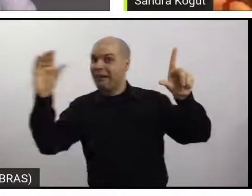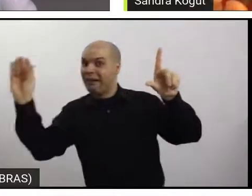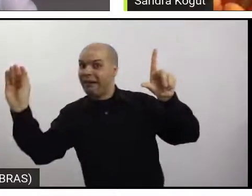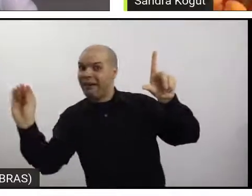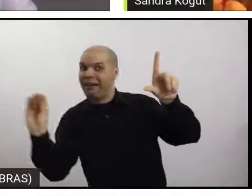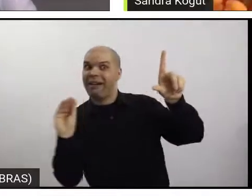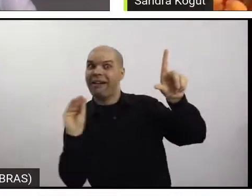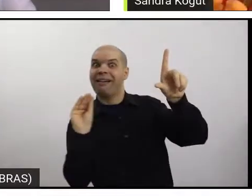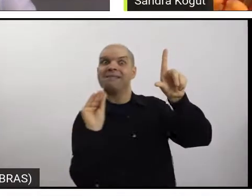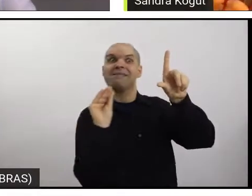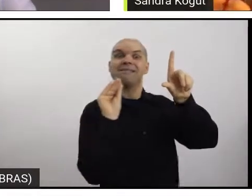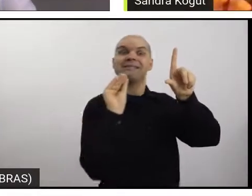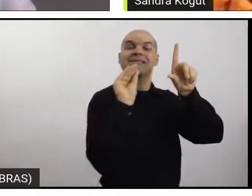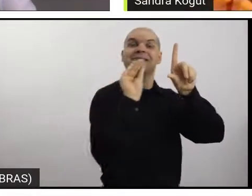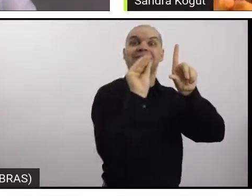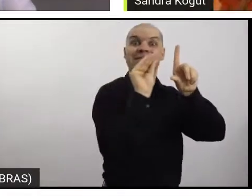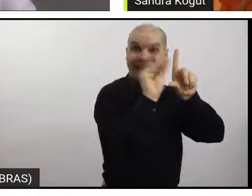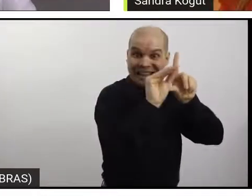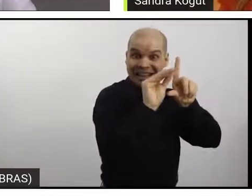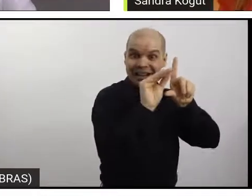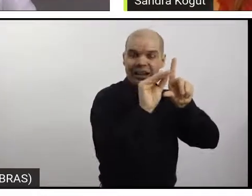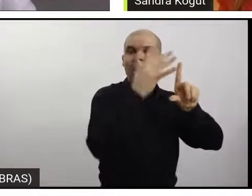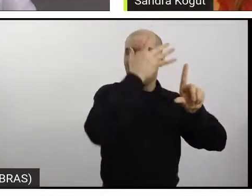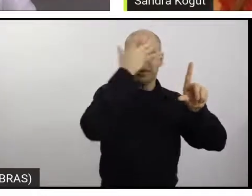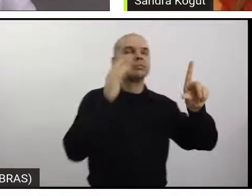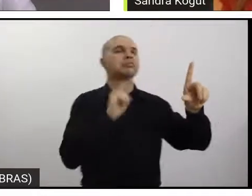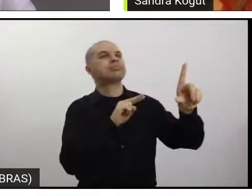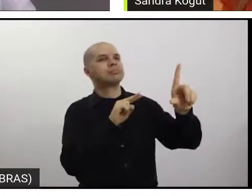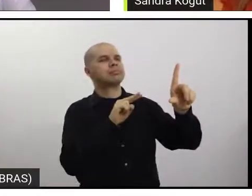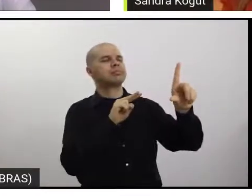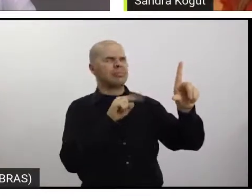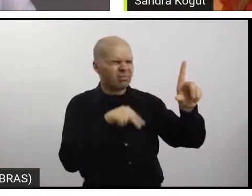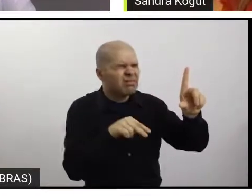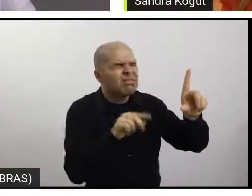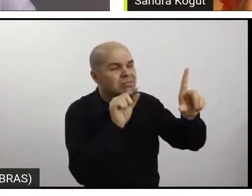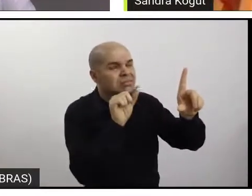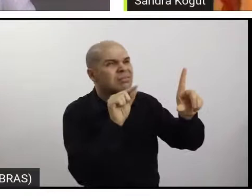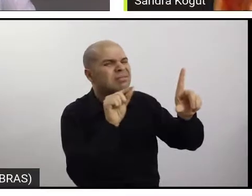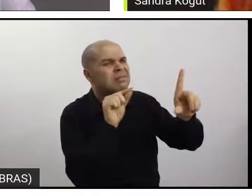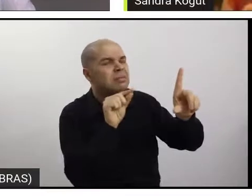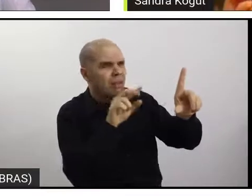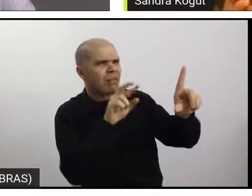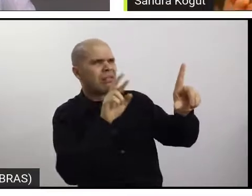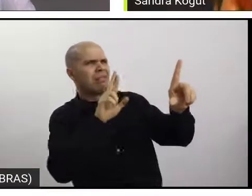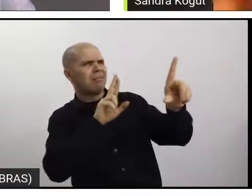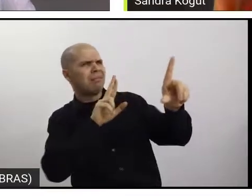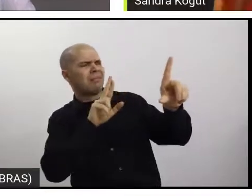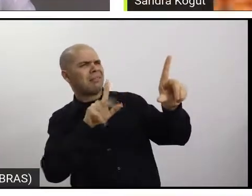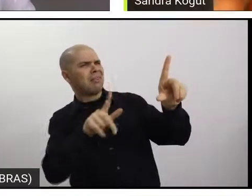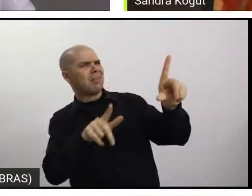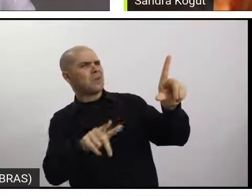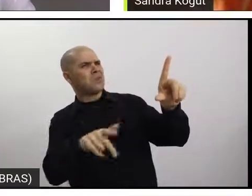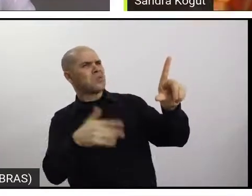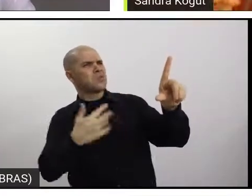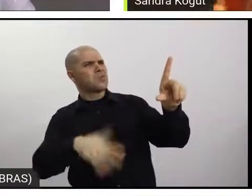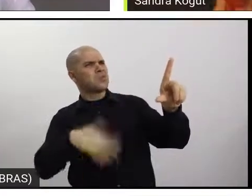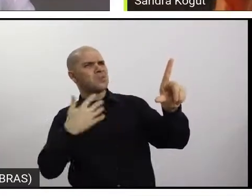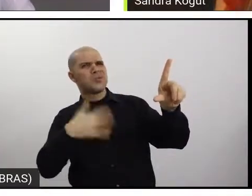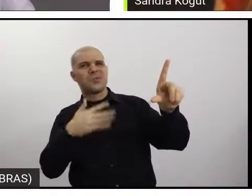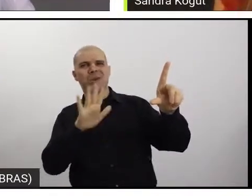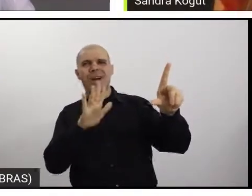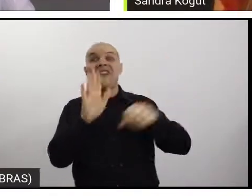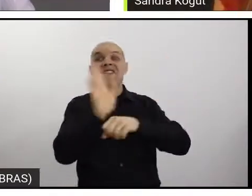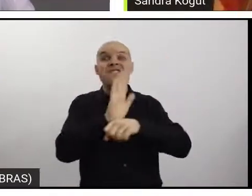uma interferência. Sim. Então, por isso que eu fiz coisas curtas, que na minha cabeça iam entrar assim no meio da programação.